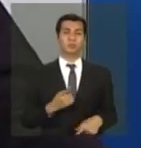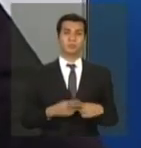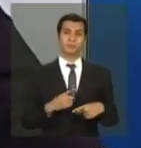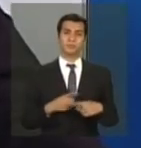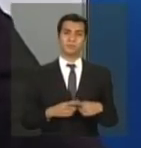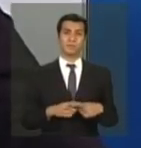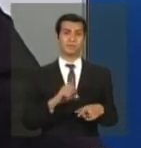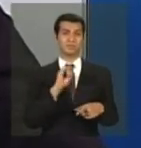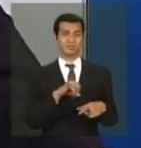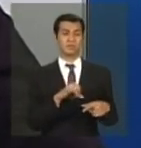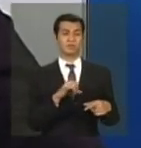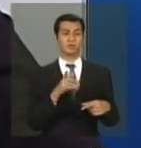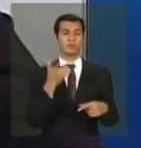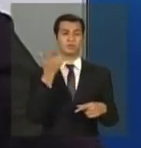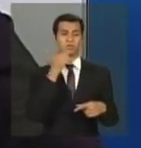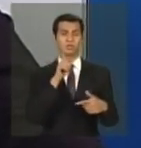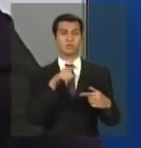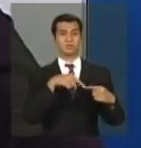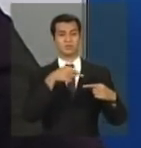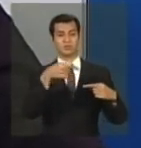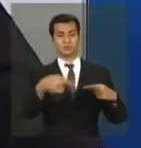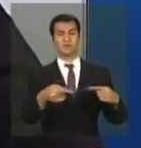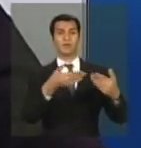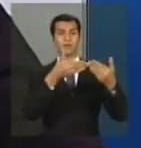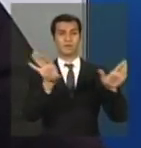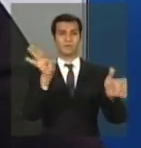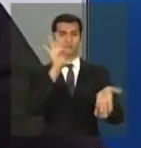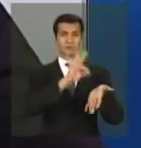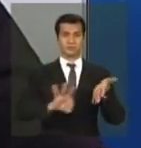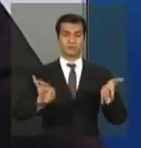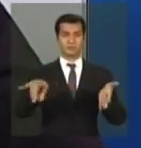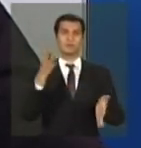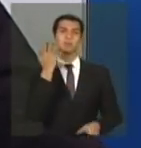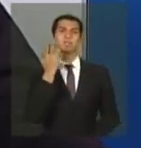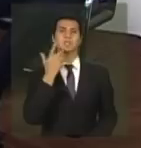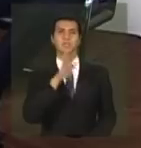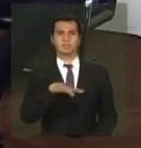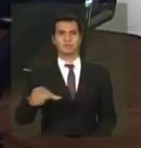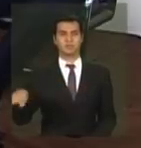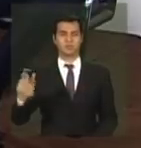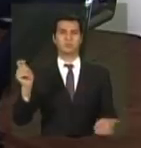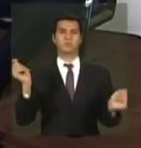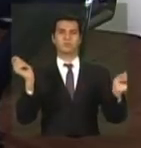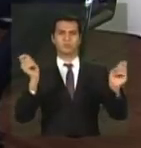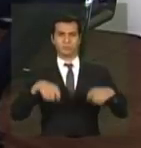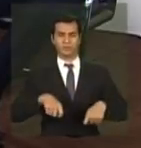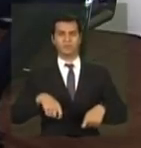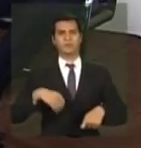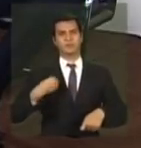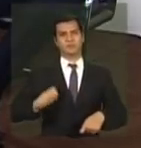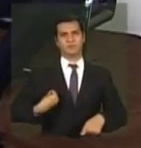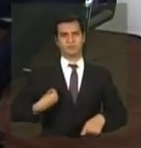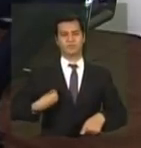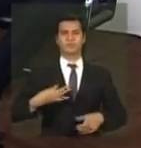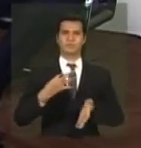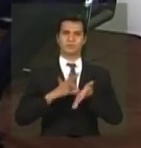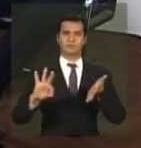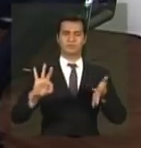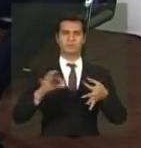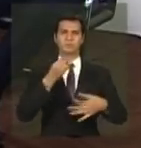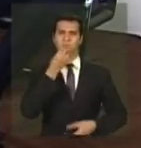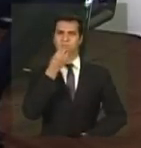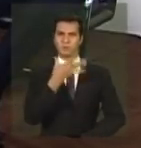que se abrir os períodos de matrícula, essas crianças tenham regularizado a sua situação de matrícula e